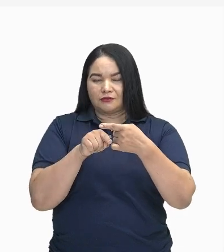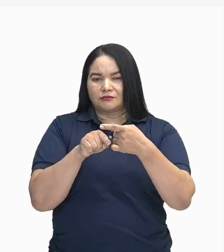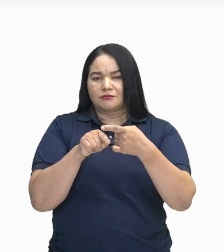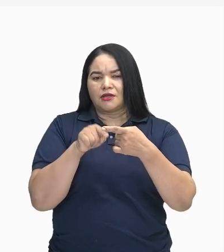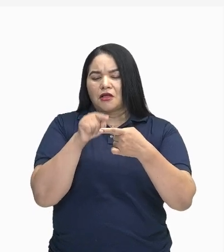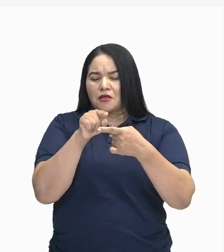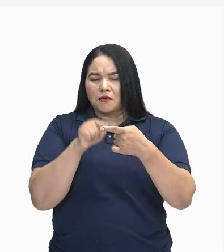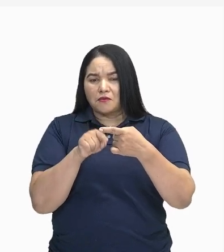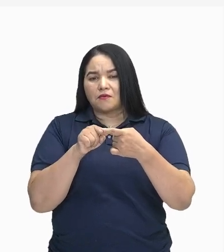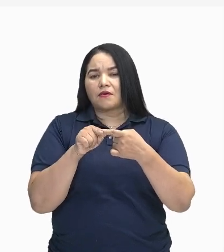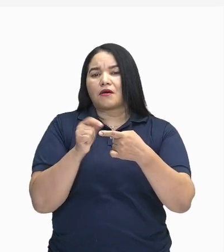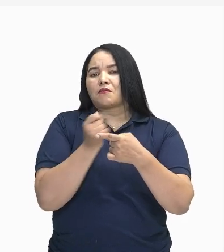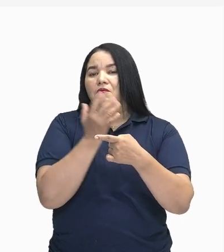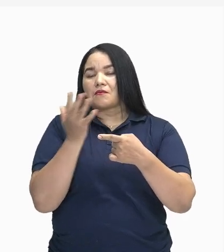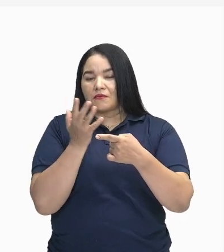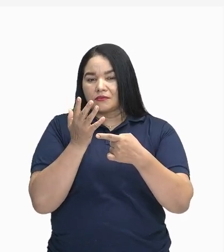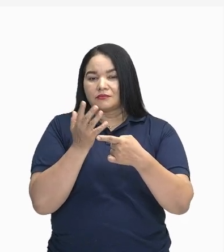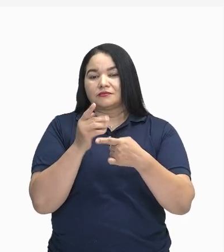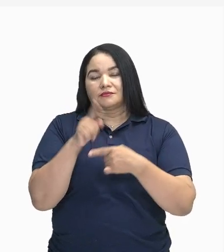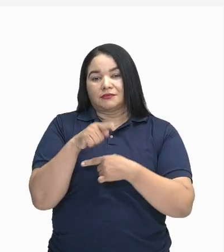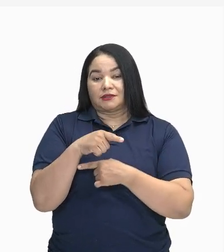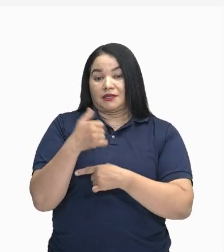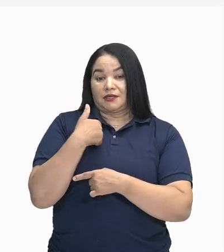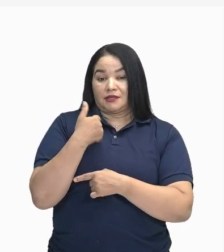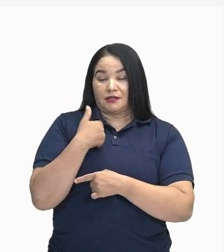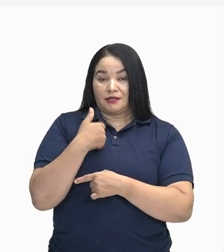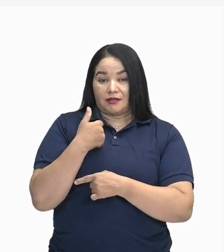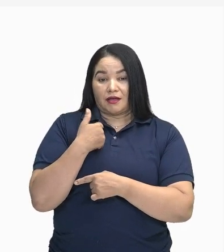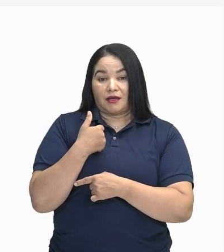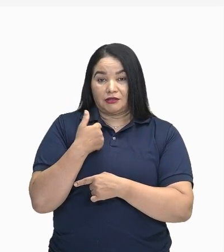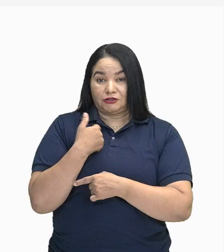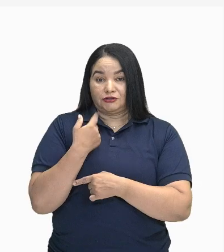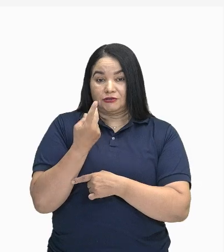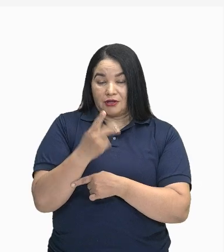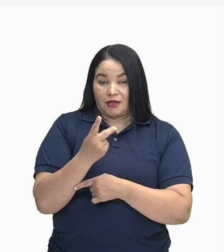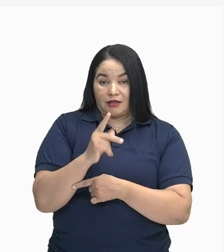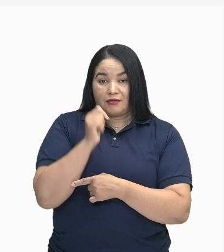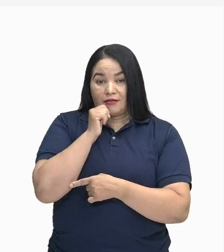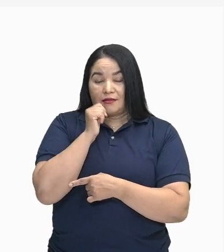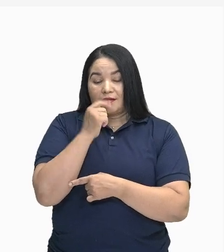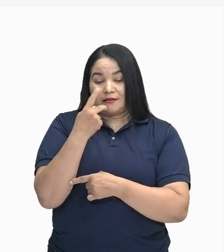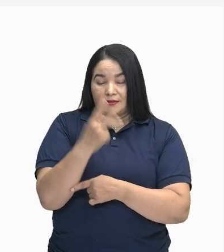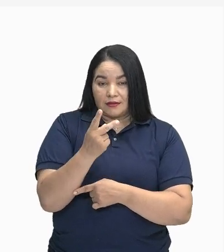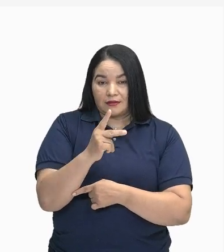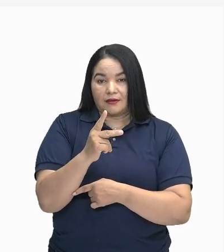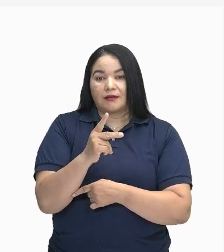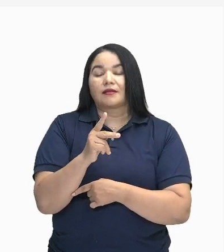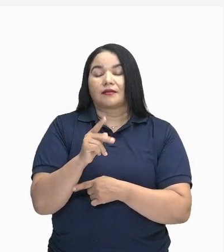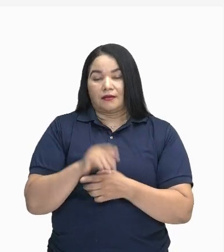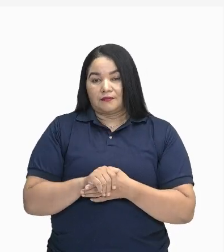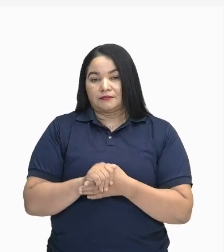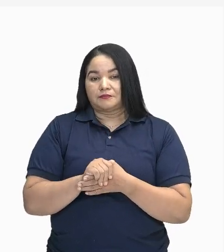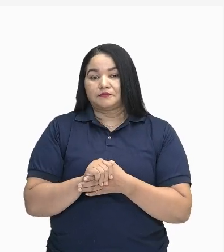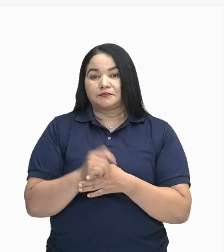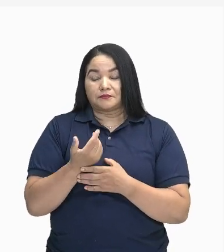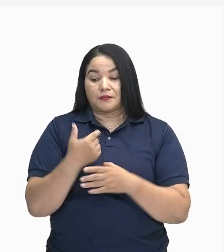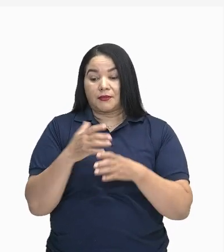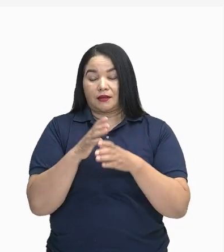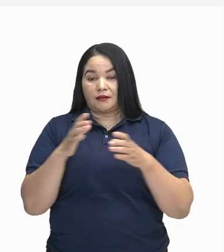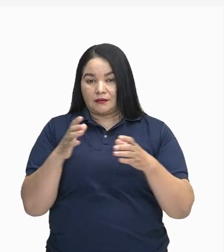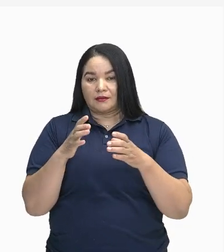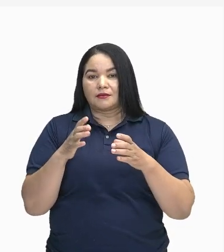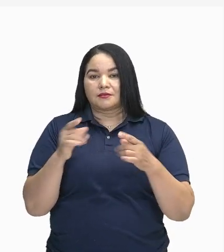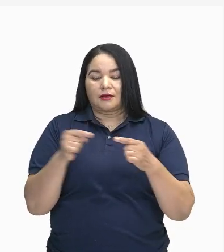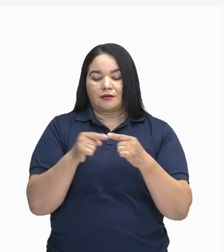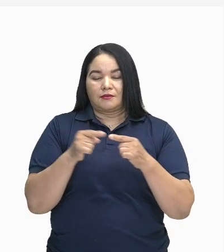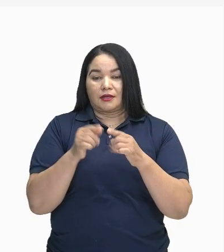grandezas envolvidas aí, hein? As grandezas envolvidas é a idade, tá bom? Grandeza, idade, nessa situação, problema.